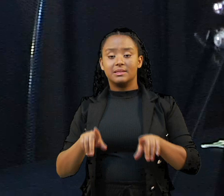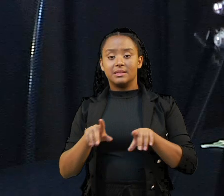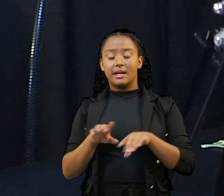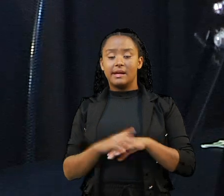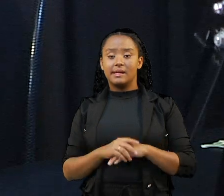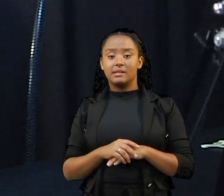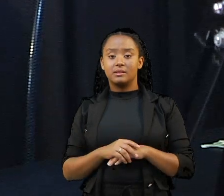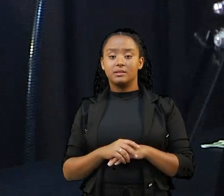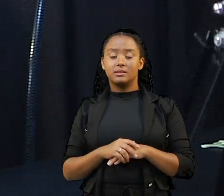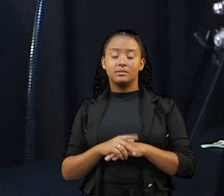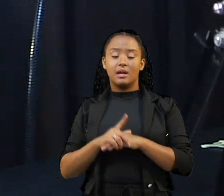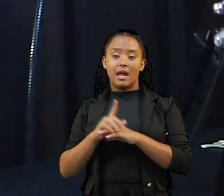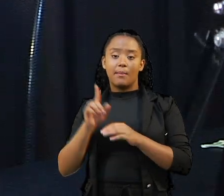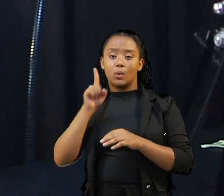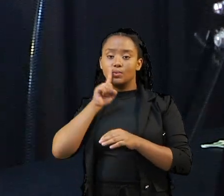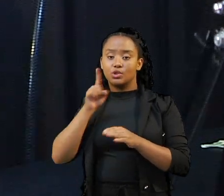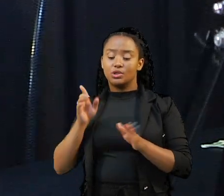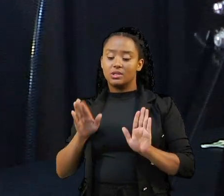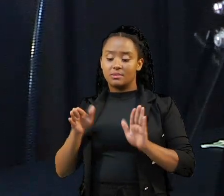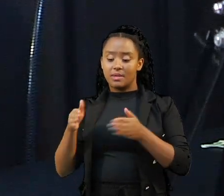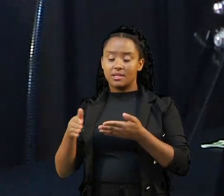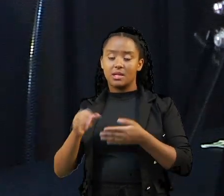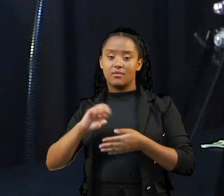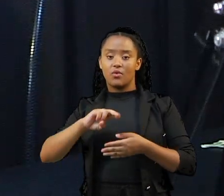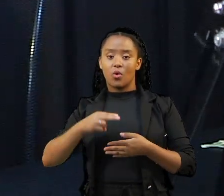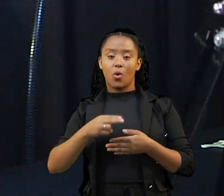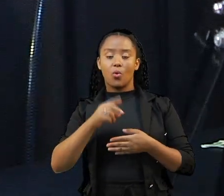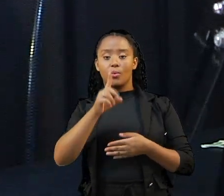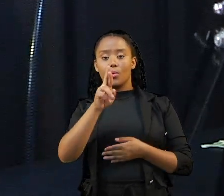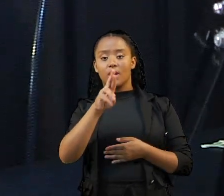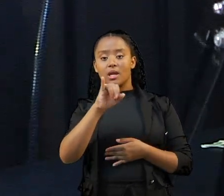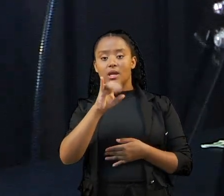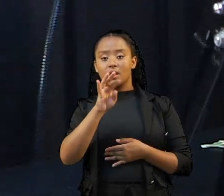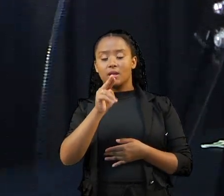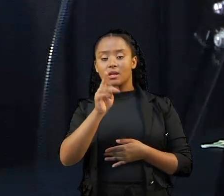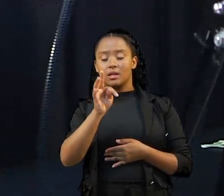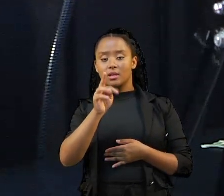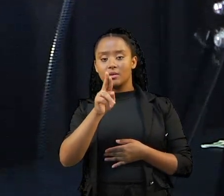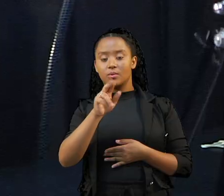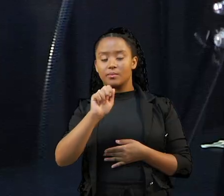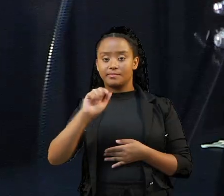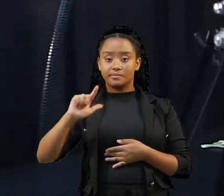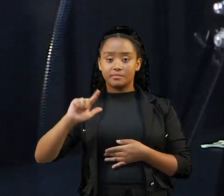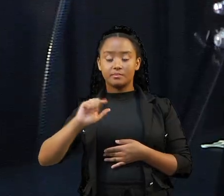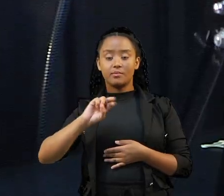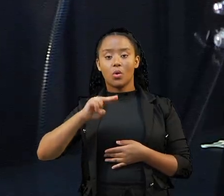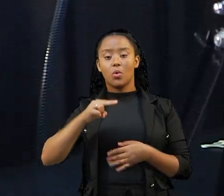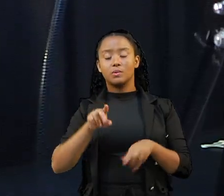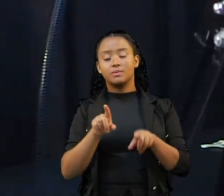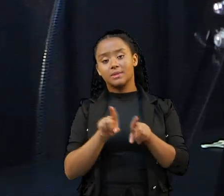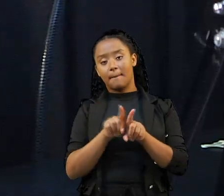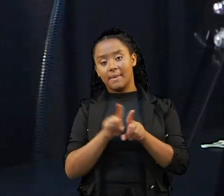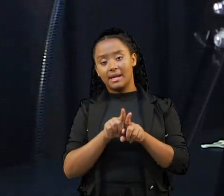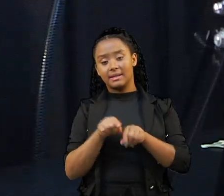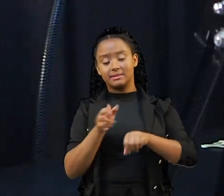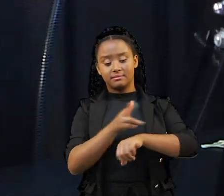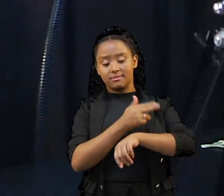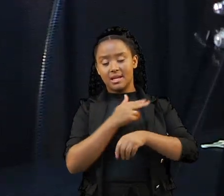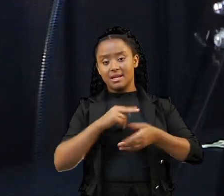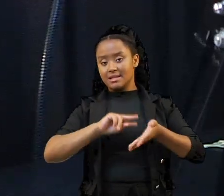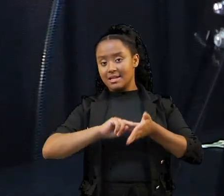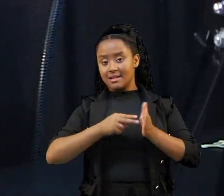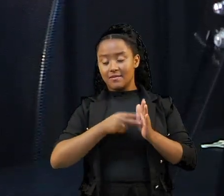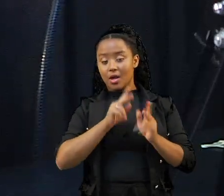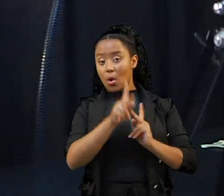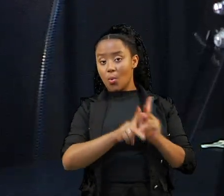pode ser também feito para um dia específico, pode ser feito para algum ritual, pode significar também o povo, igual esse daqui que eu tô,